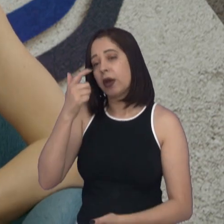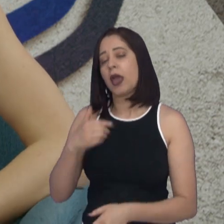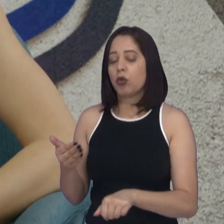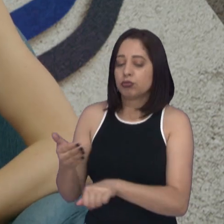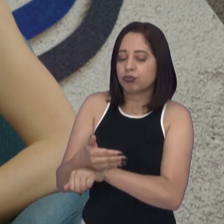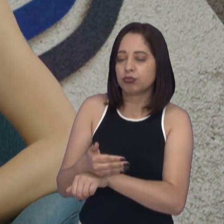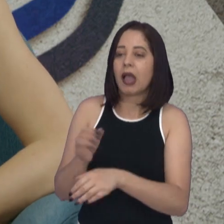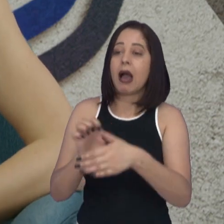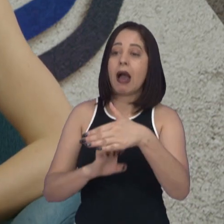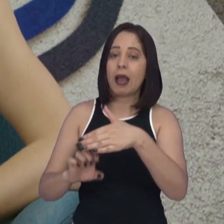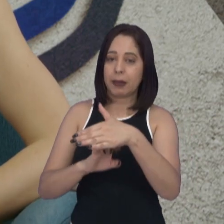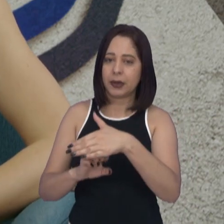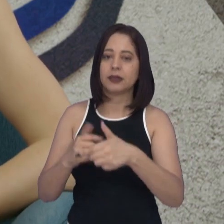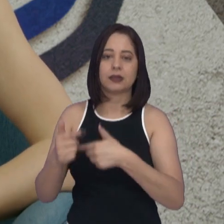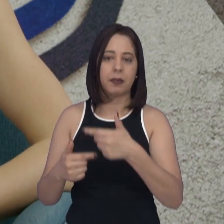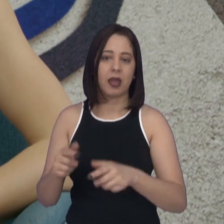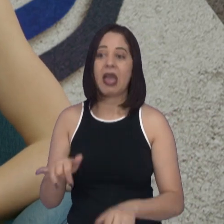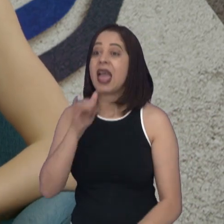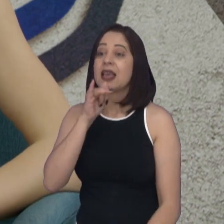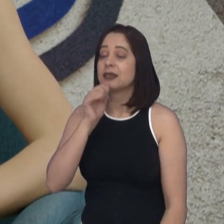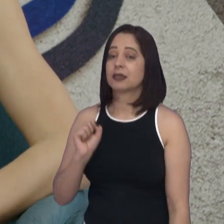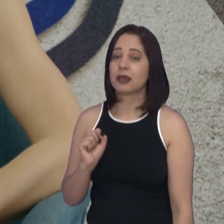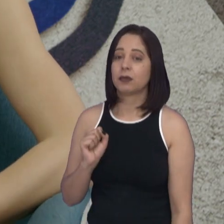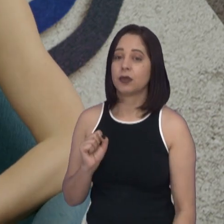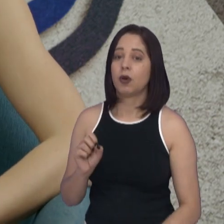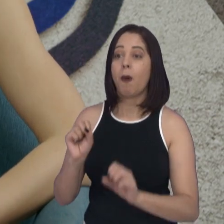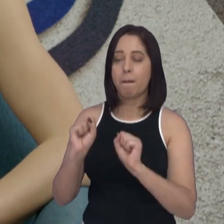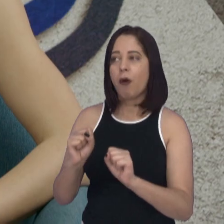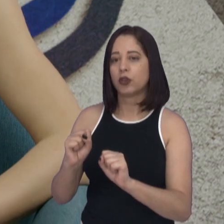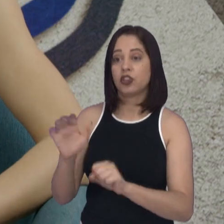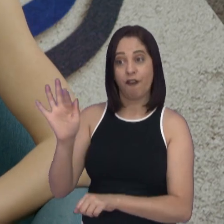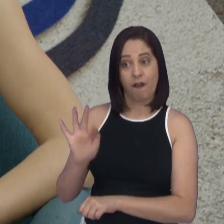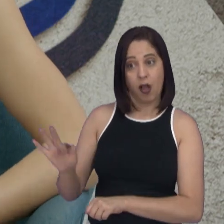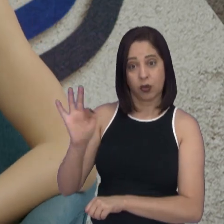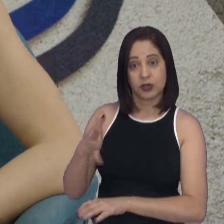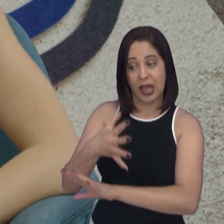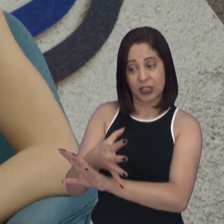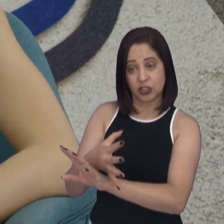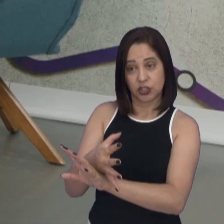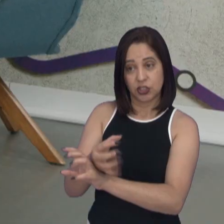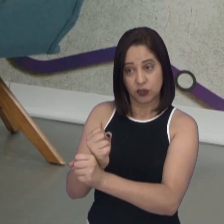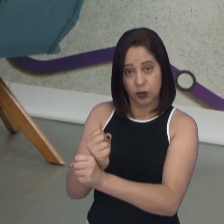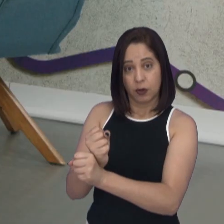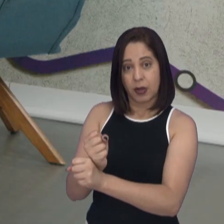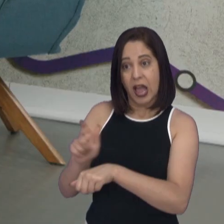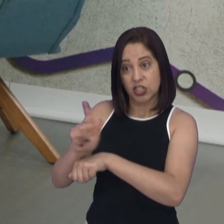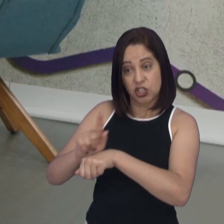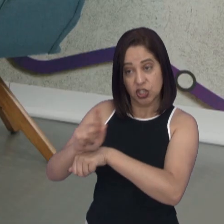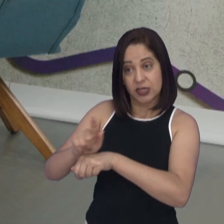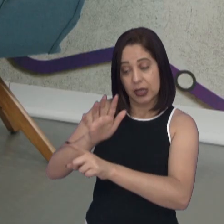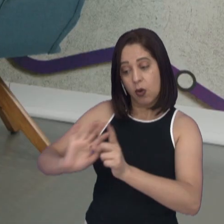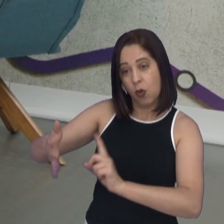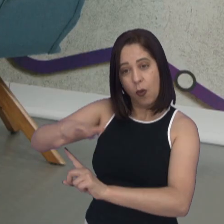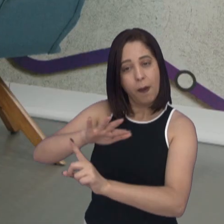agora. Mas dá para fazer também, por exemplo, formação de gestão ambiental, muita gente vai por esse caminho. Legal. Né? Ou